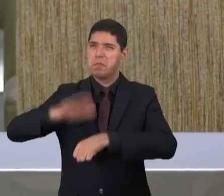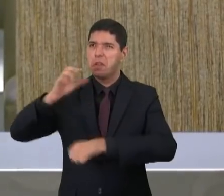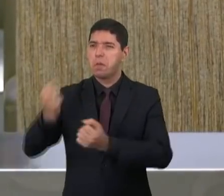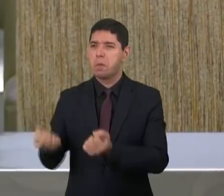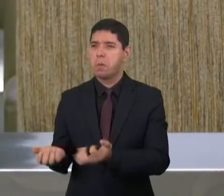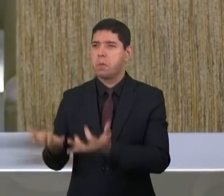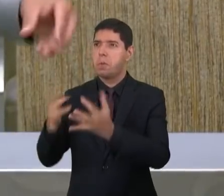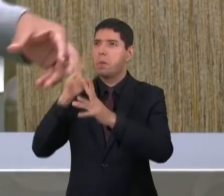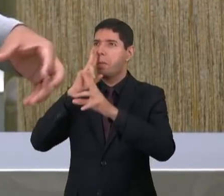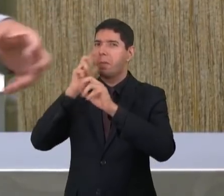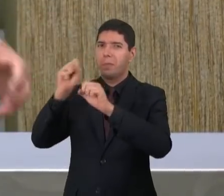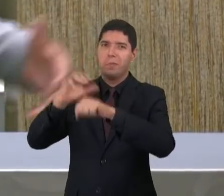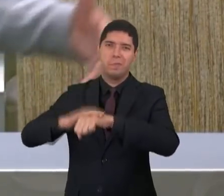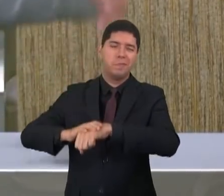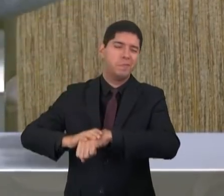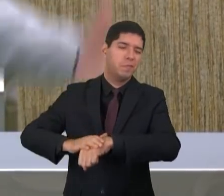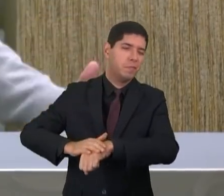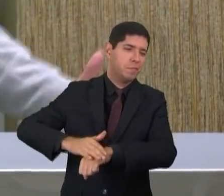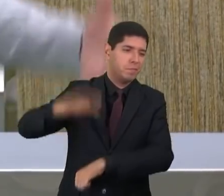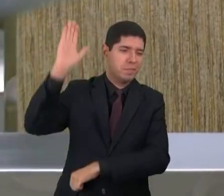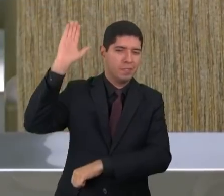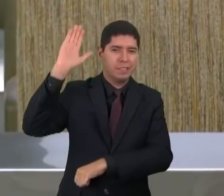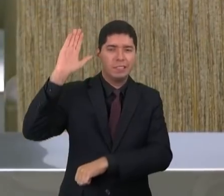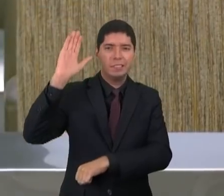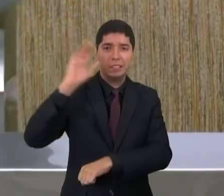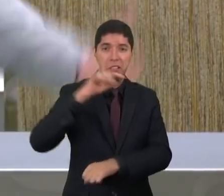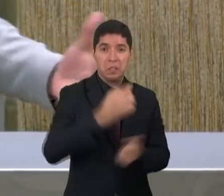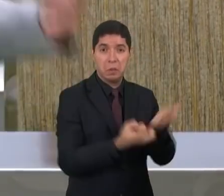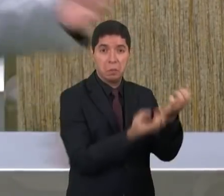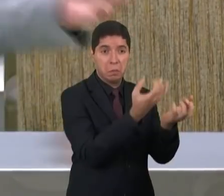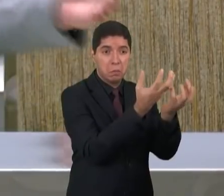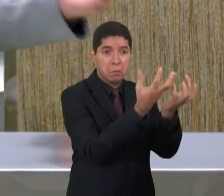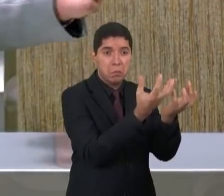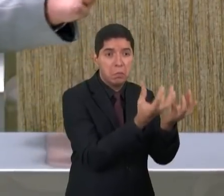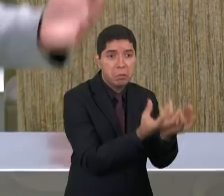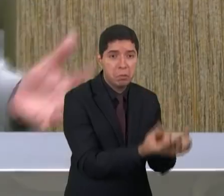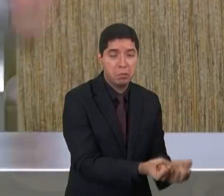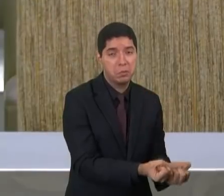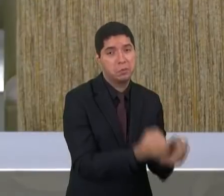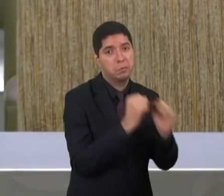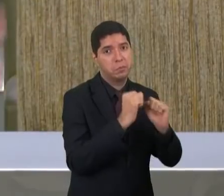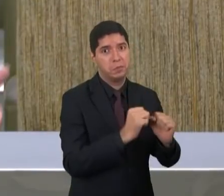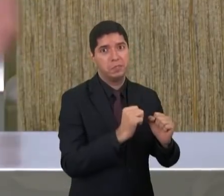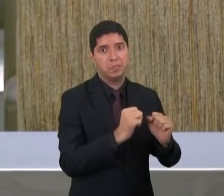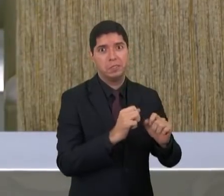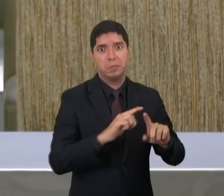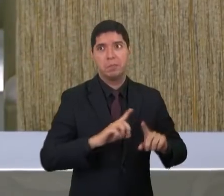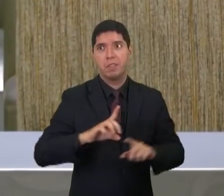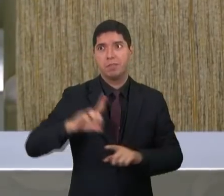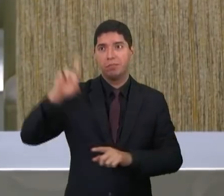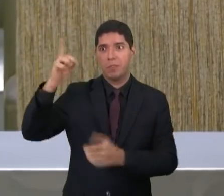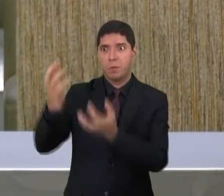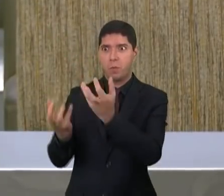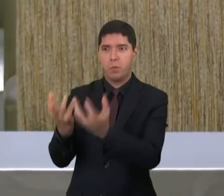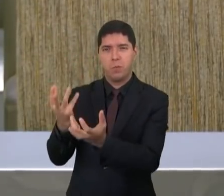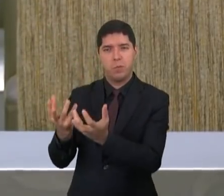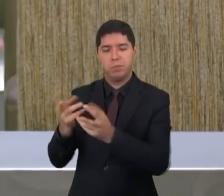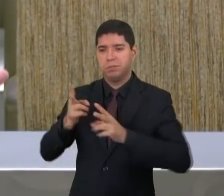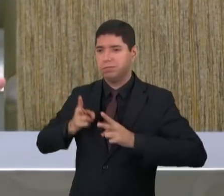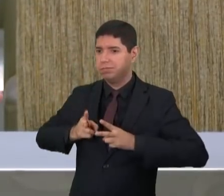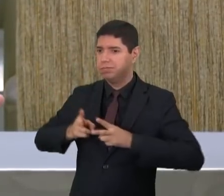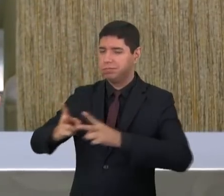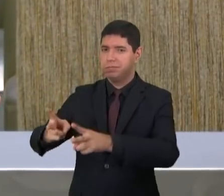de Nabucodonosor, ele perde a sua força diante do fogo de